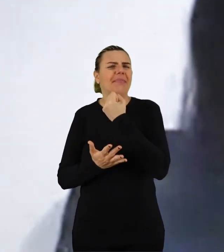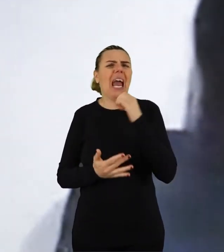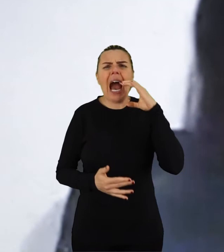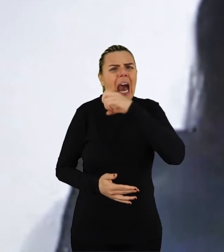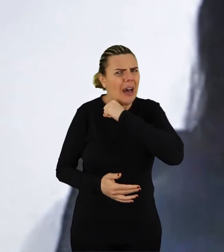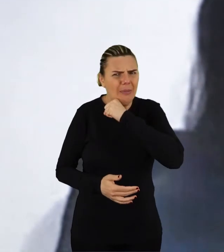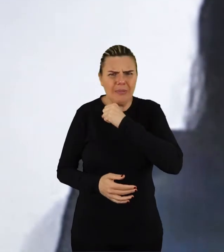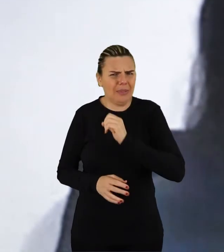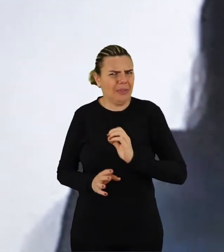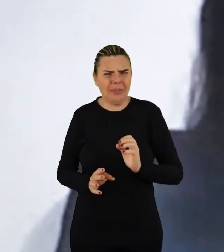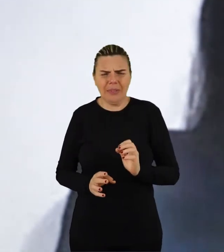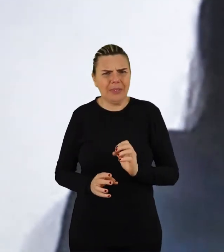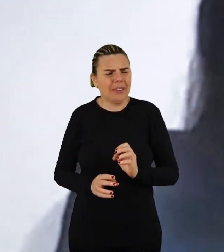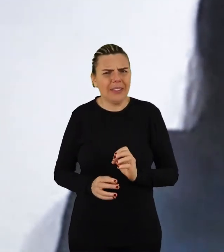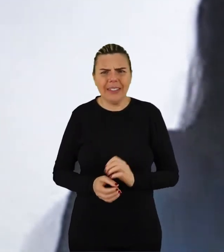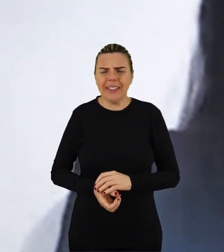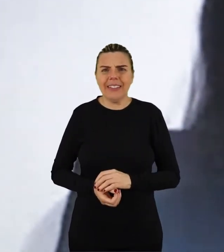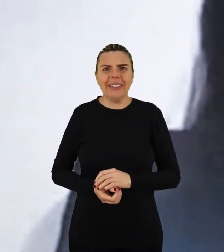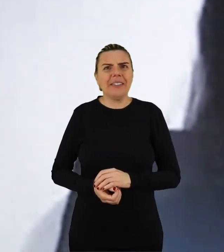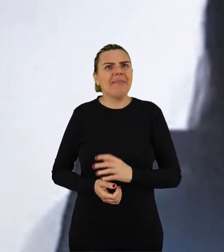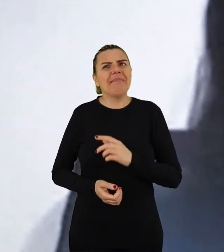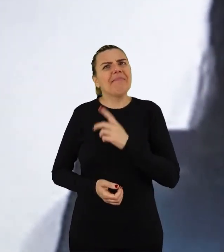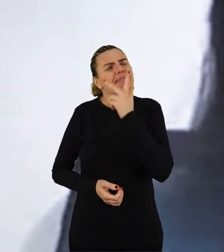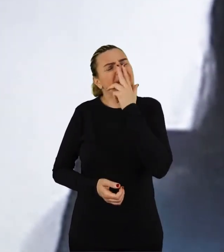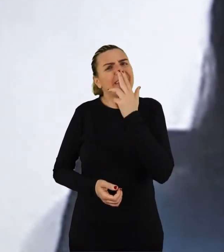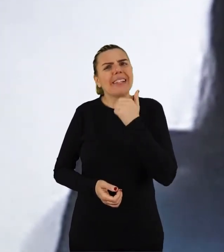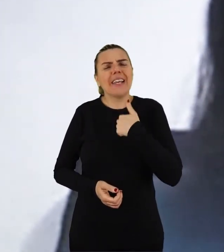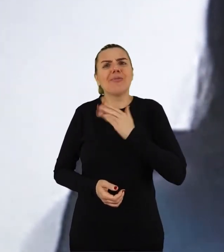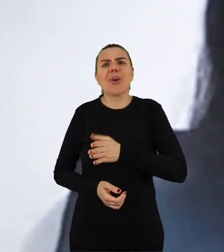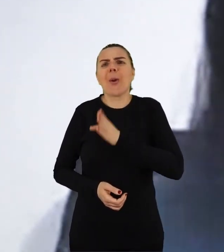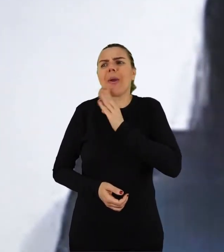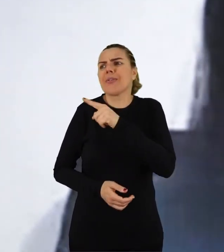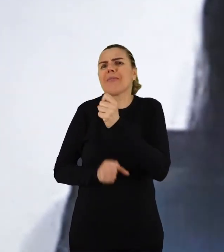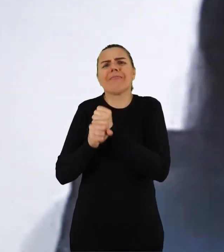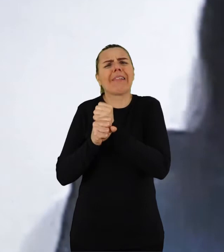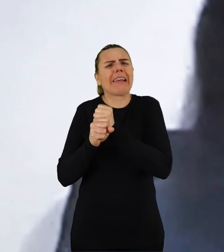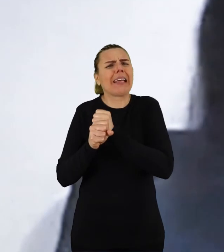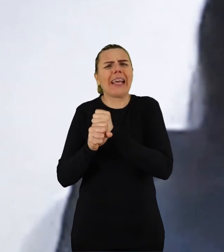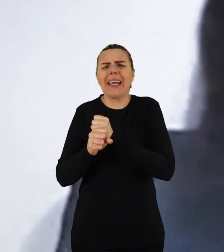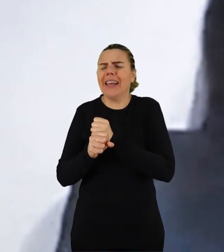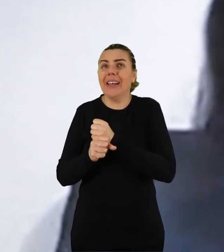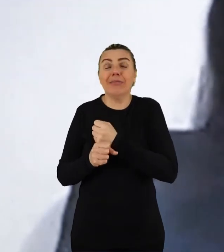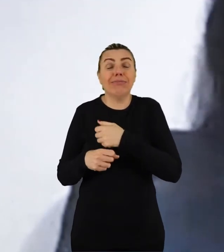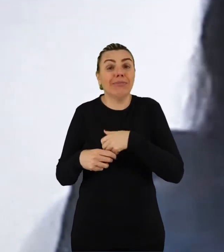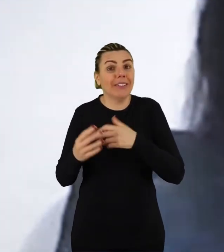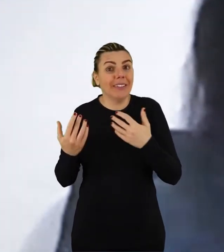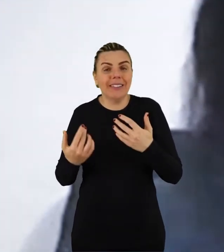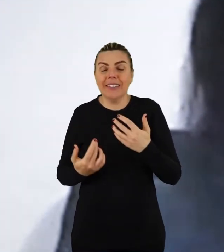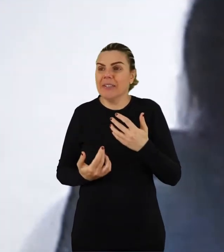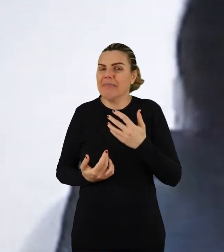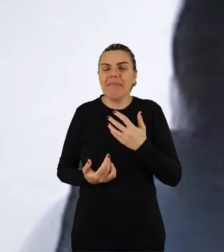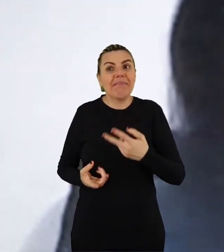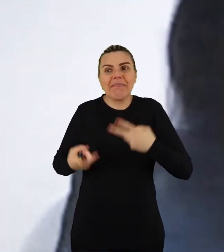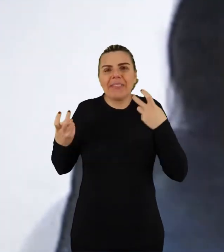gostava dele, ele parecia me conhecer, sabe? Eu sei que a gente já se conhecia há muito tempo. Eu